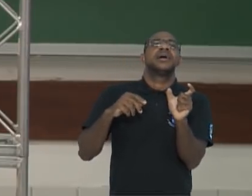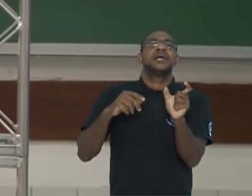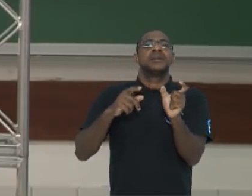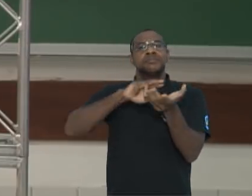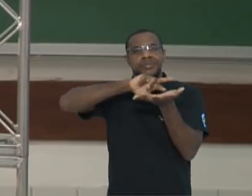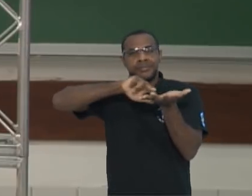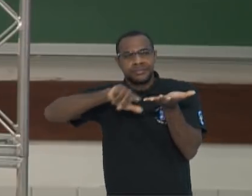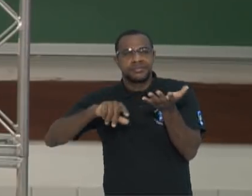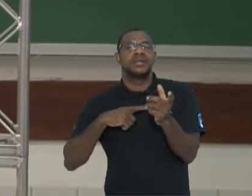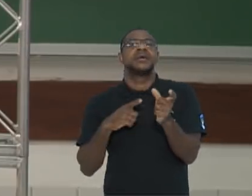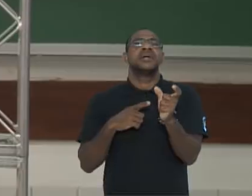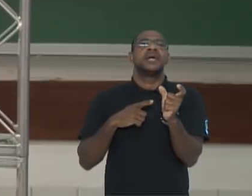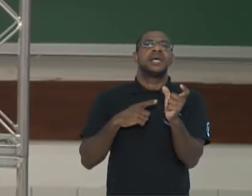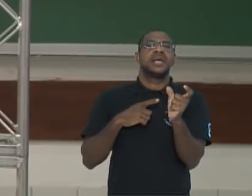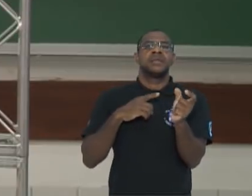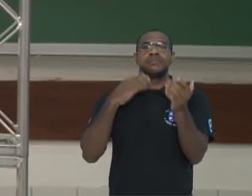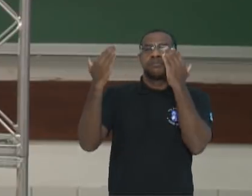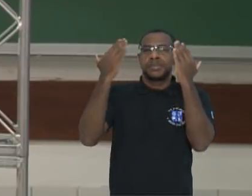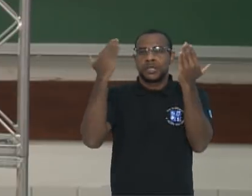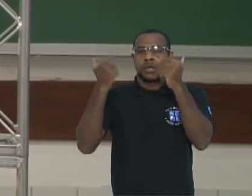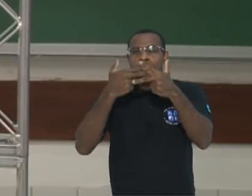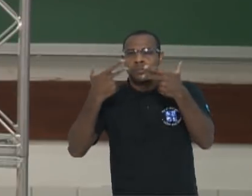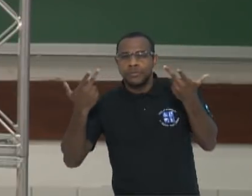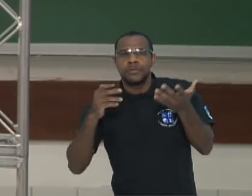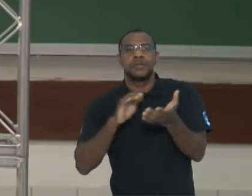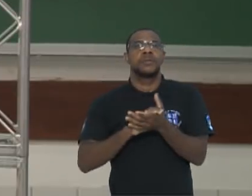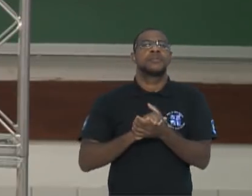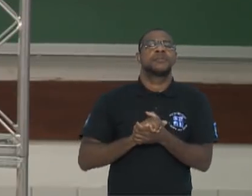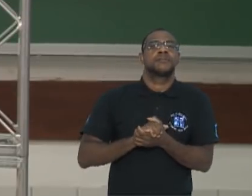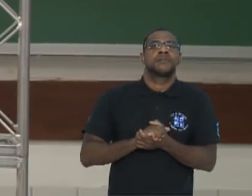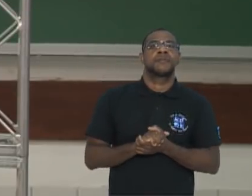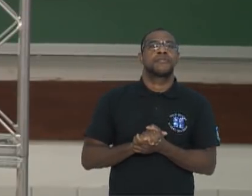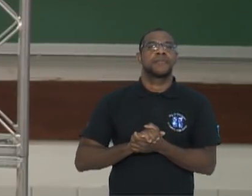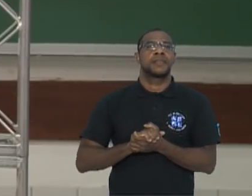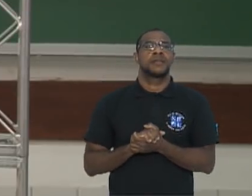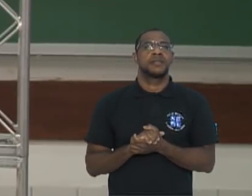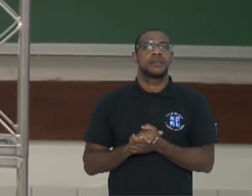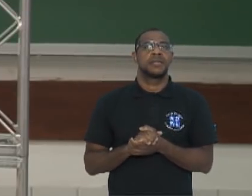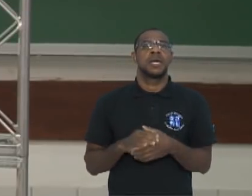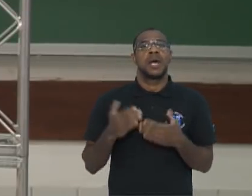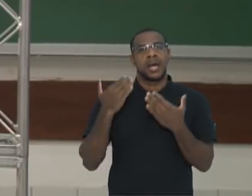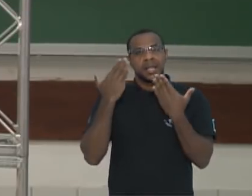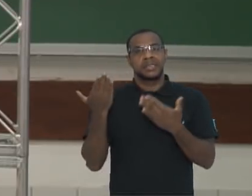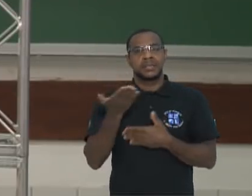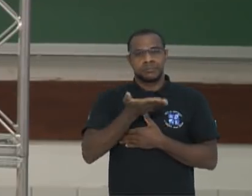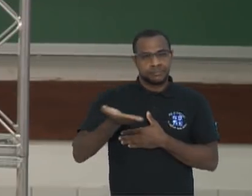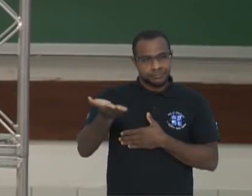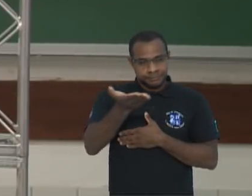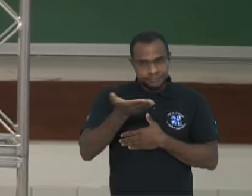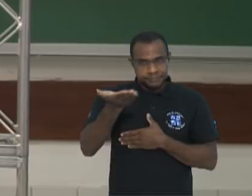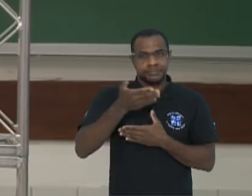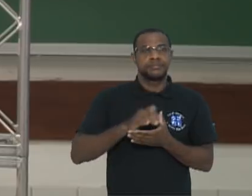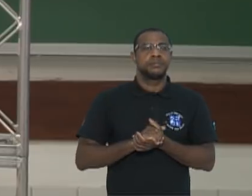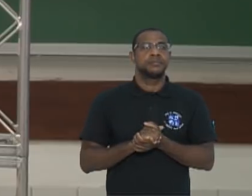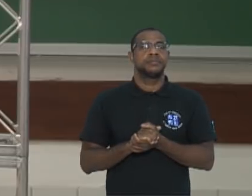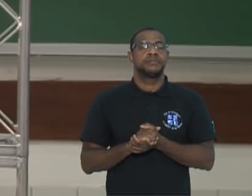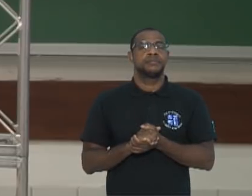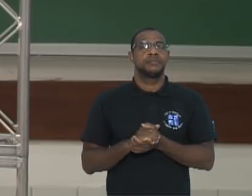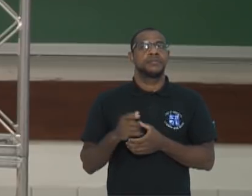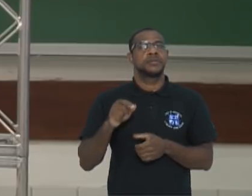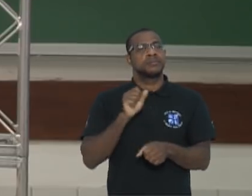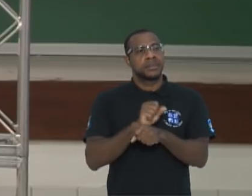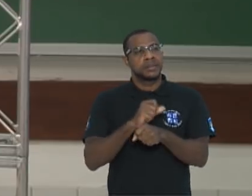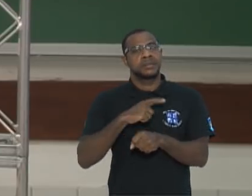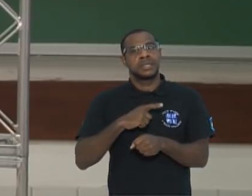introspecção psicológica, que são elementos novos da literatura para vocês, certo? Agradeço imensamente a participação de vocês, espero